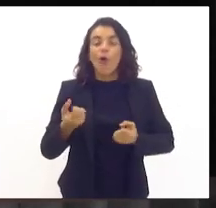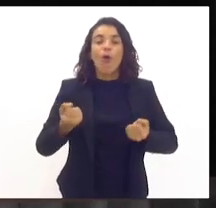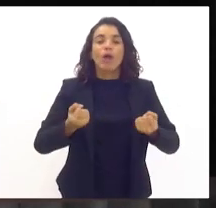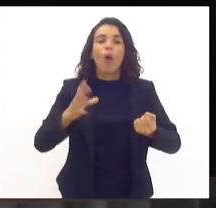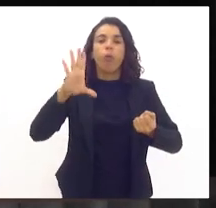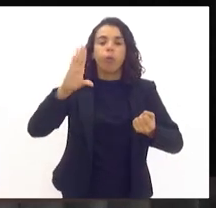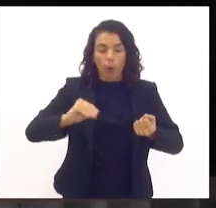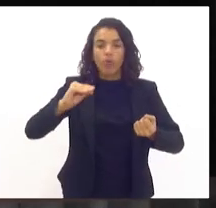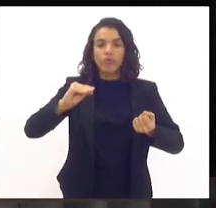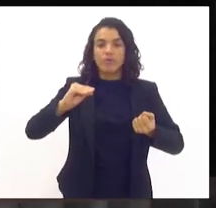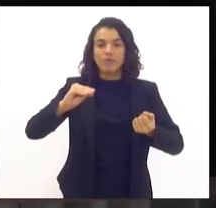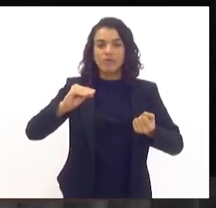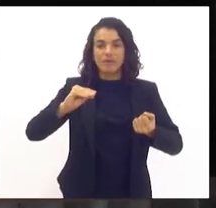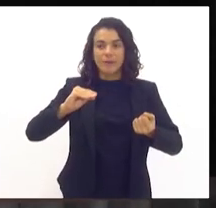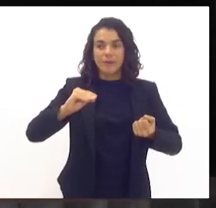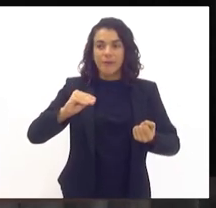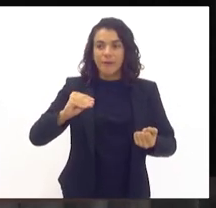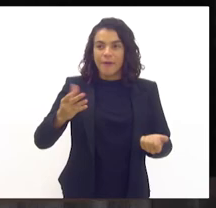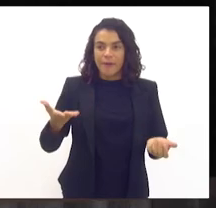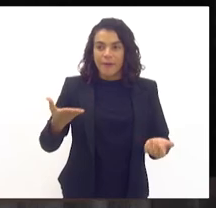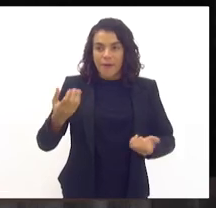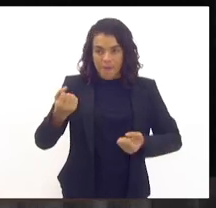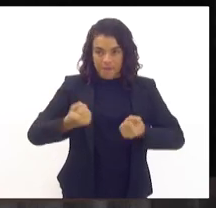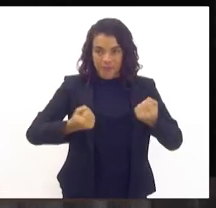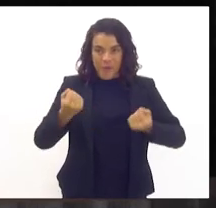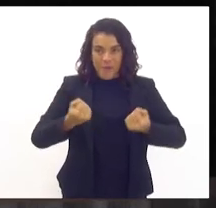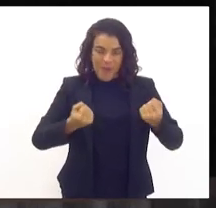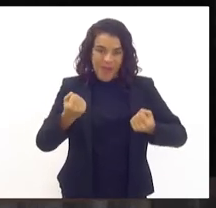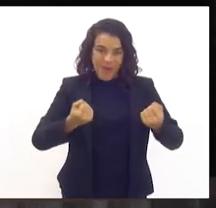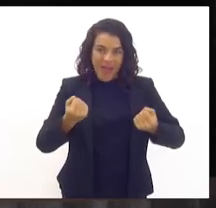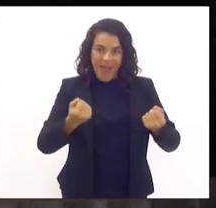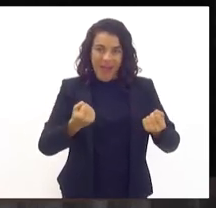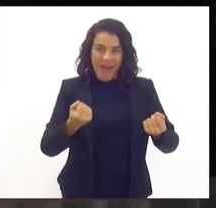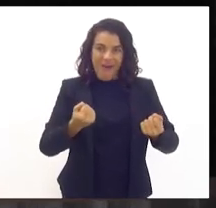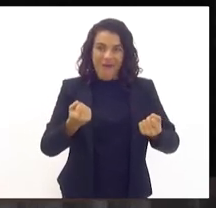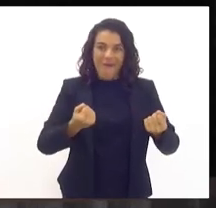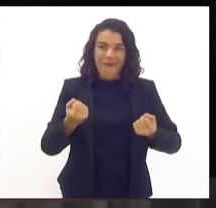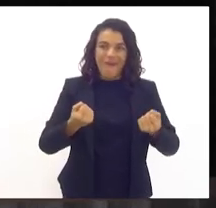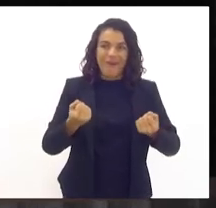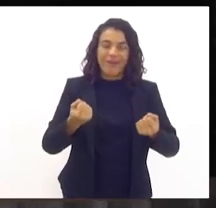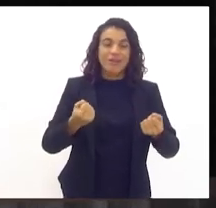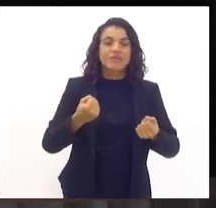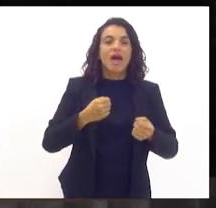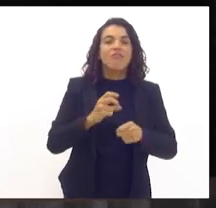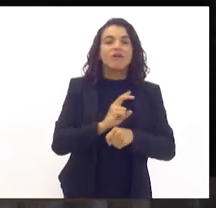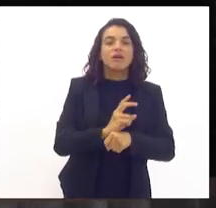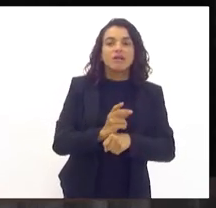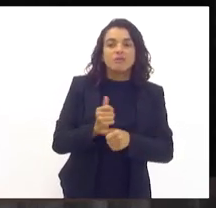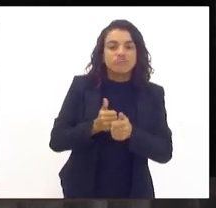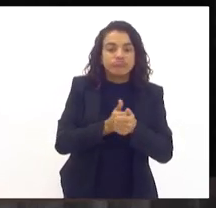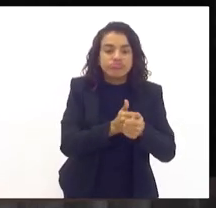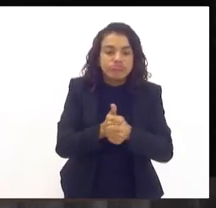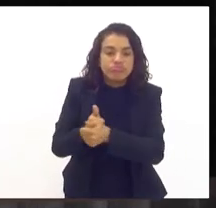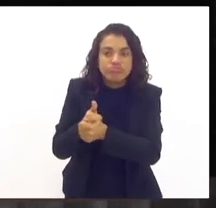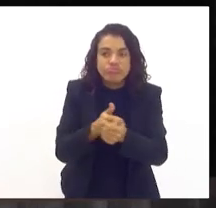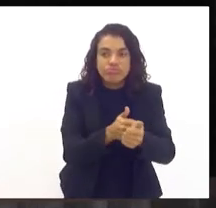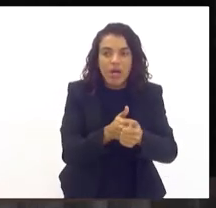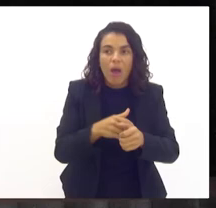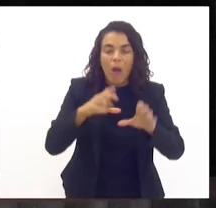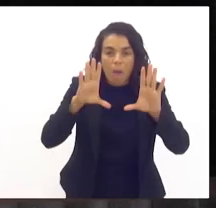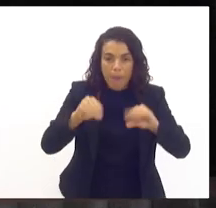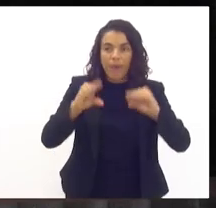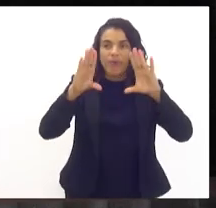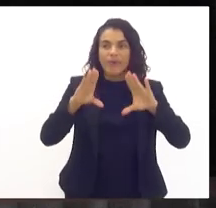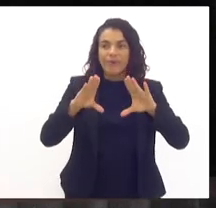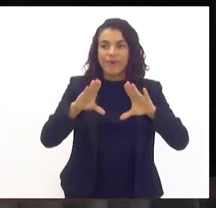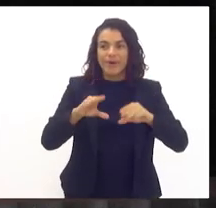desligou. O carro que serve a nós, deputados, eles estavam rastreando, como o carro parou, eles foram lá e fizeram o